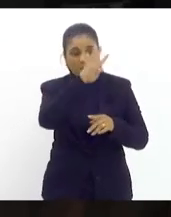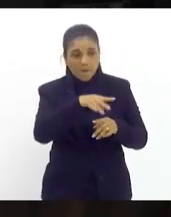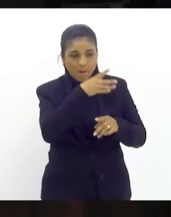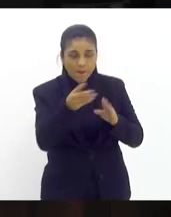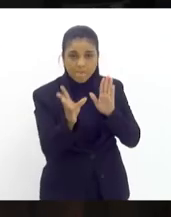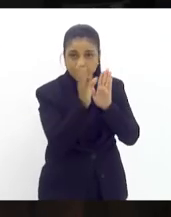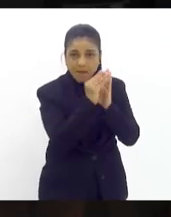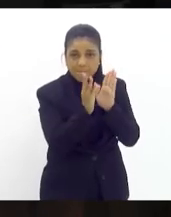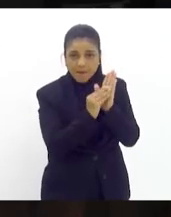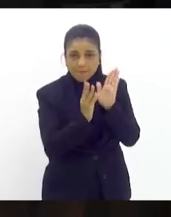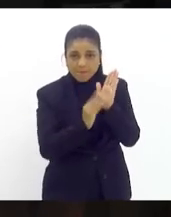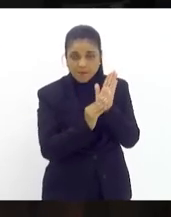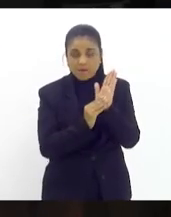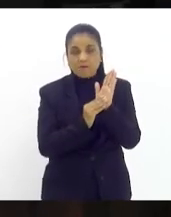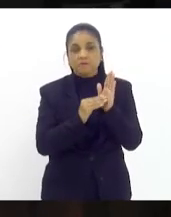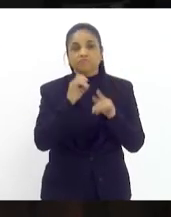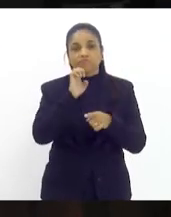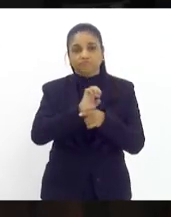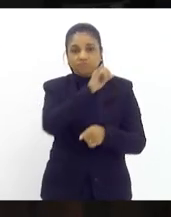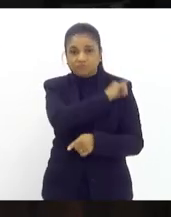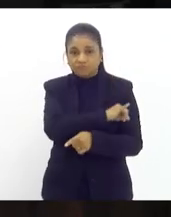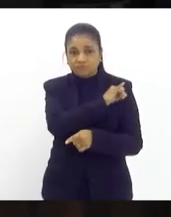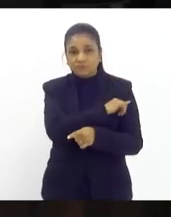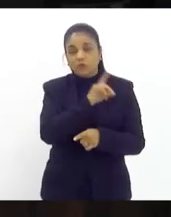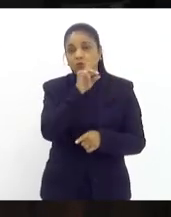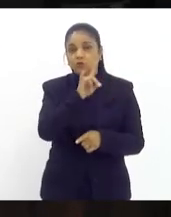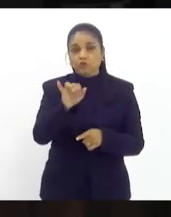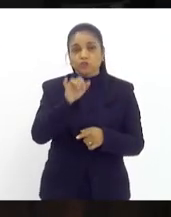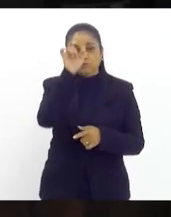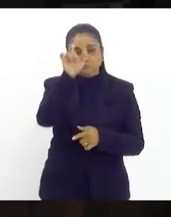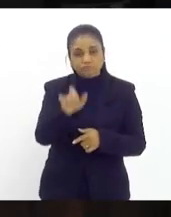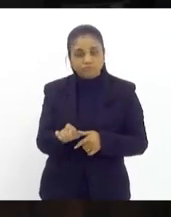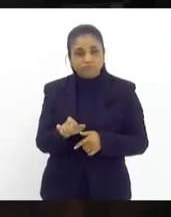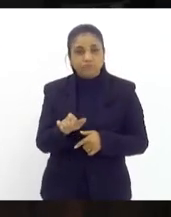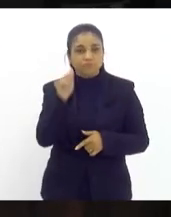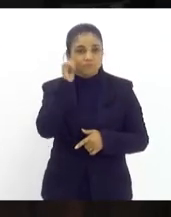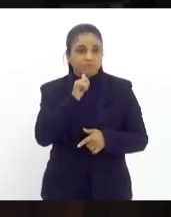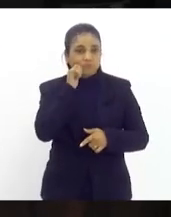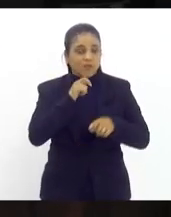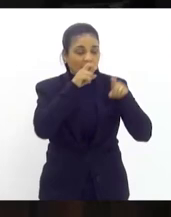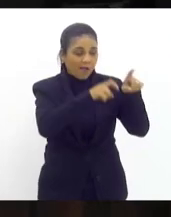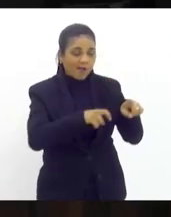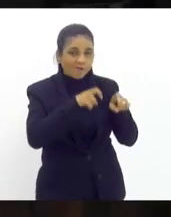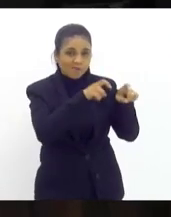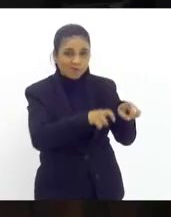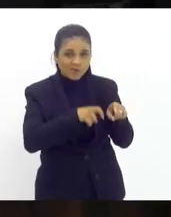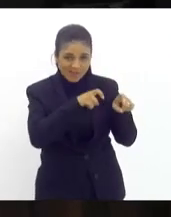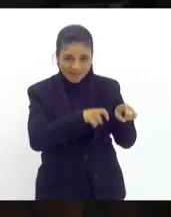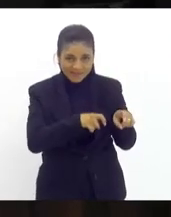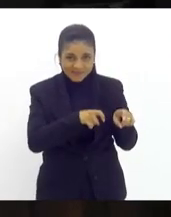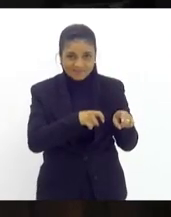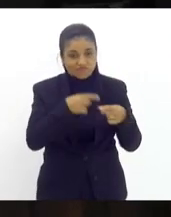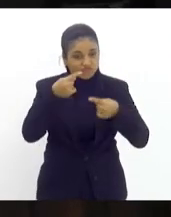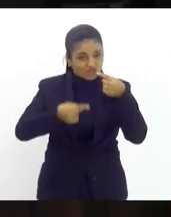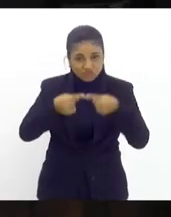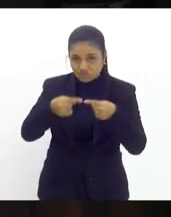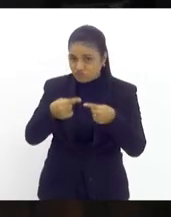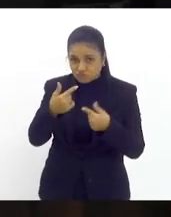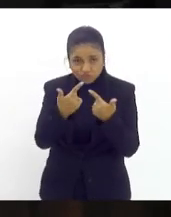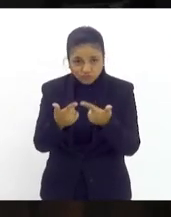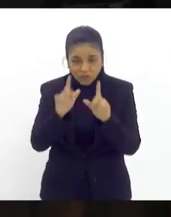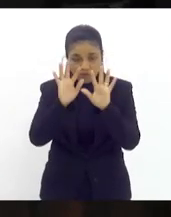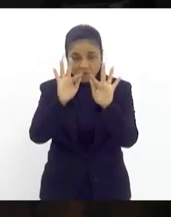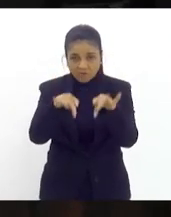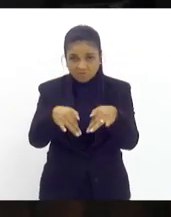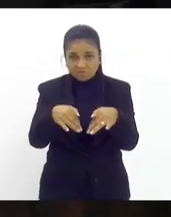Oficial do Estado do Rio de Janeiro o dia Estadual da mulher camponesa em discussão tá vendo quem quer discutir encerrado